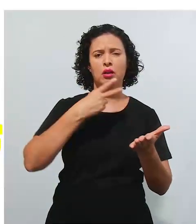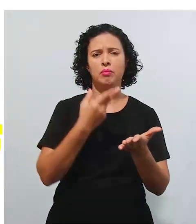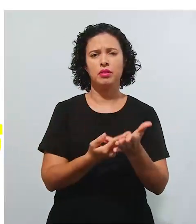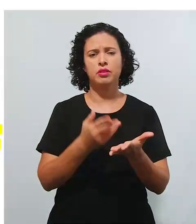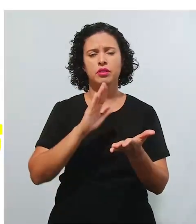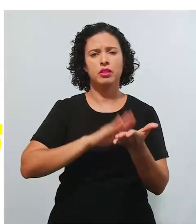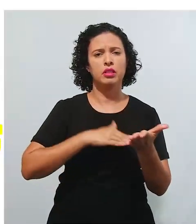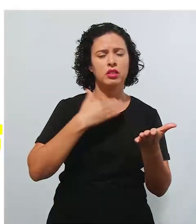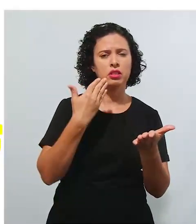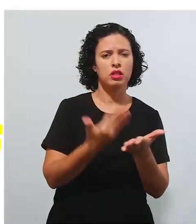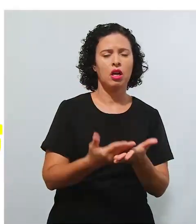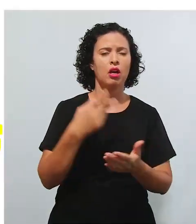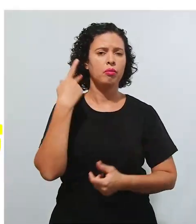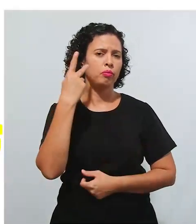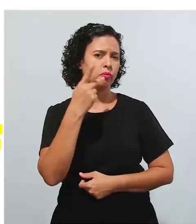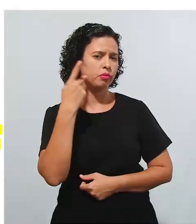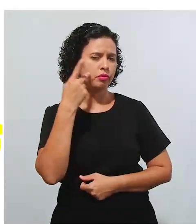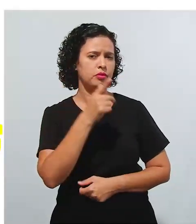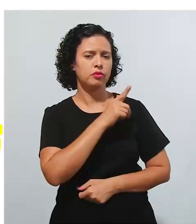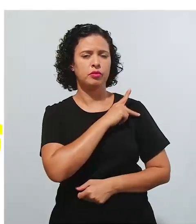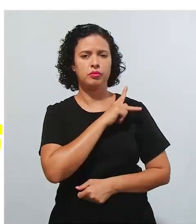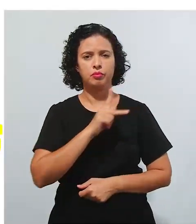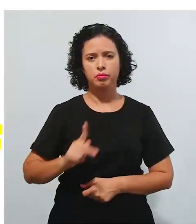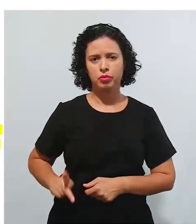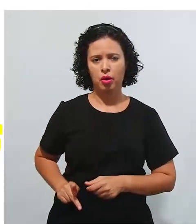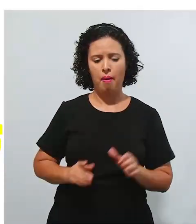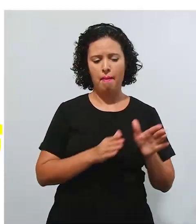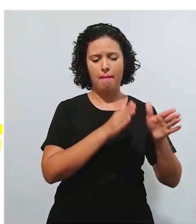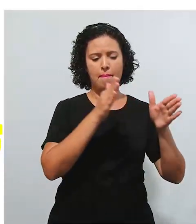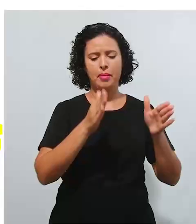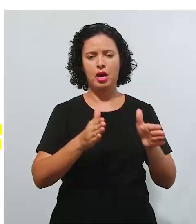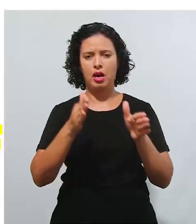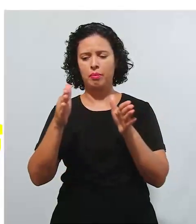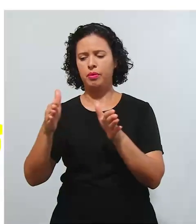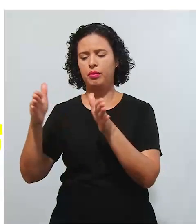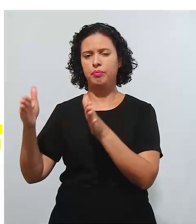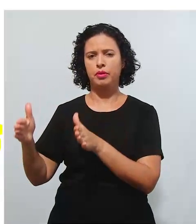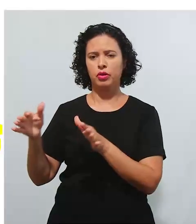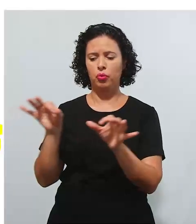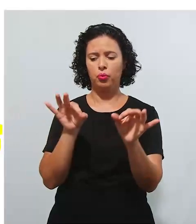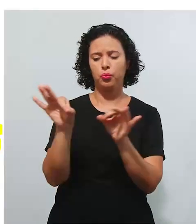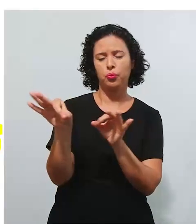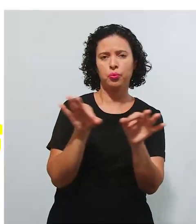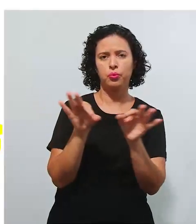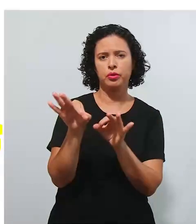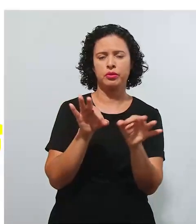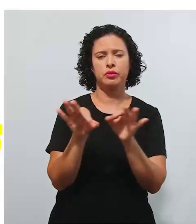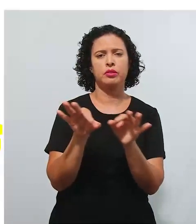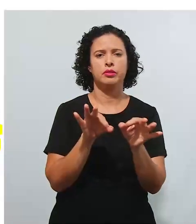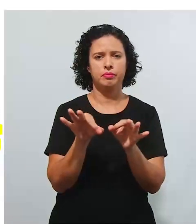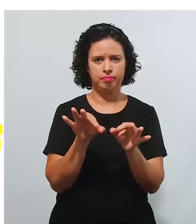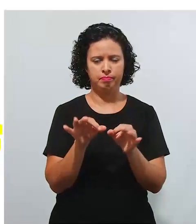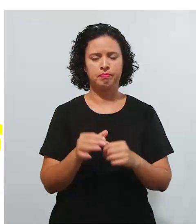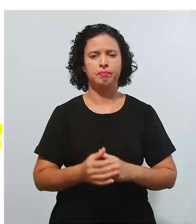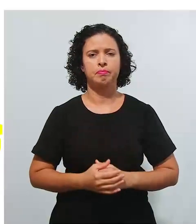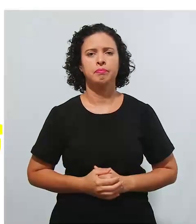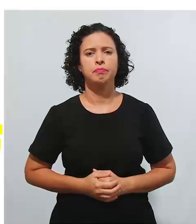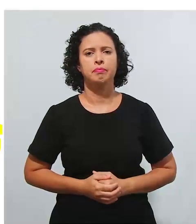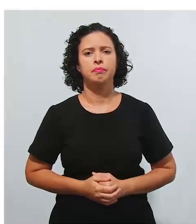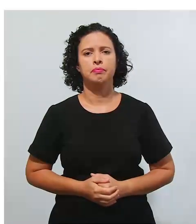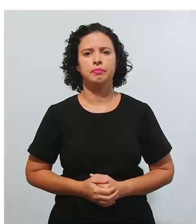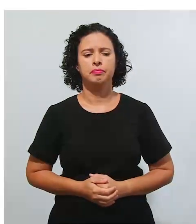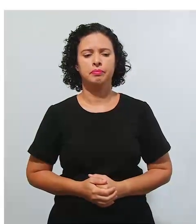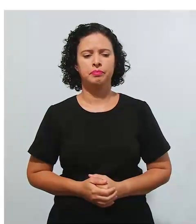política pública em fases e sequências organizadas de maneira independentemente.